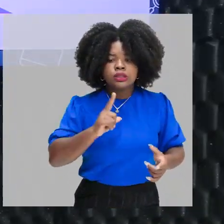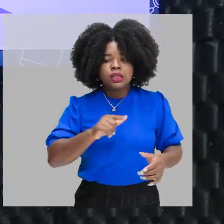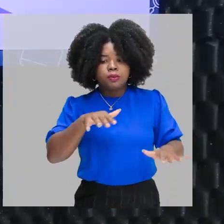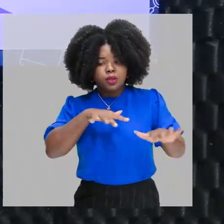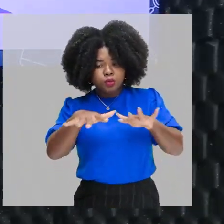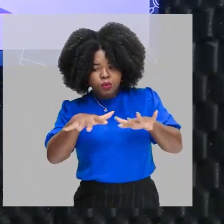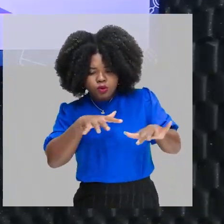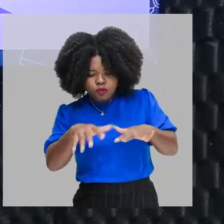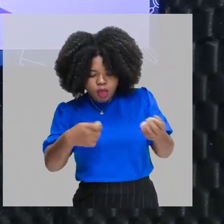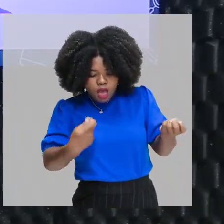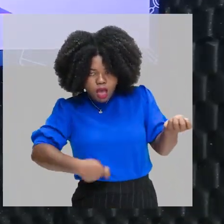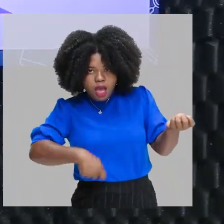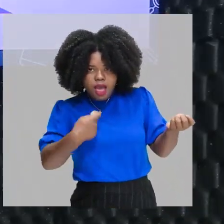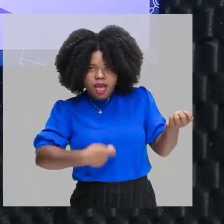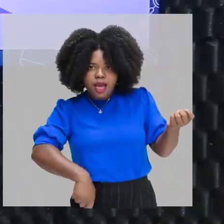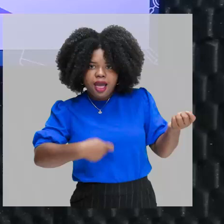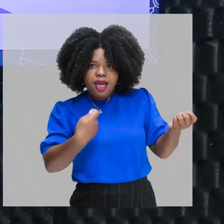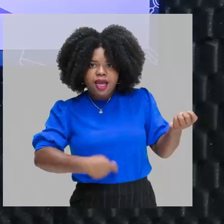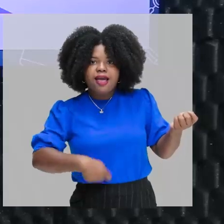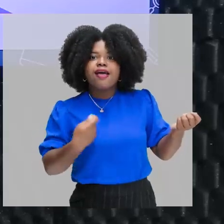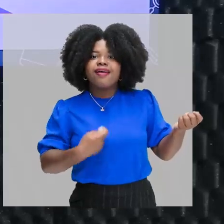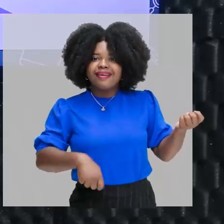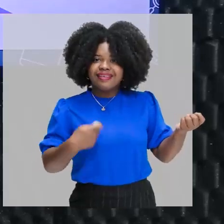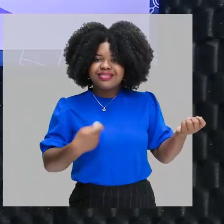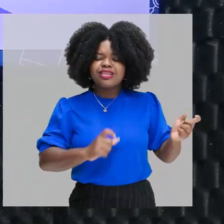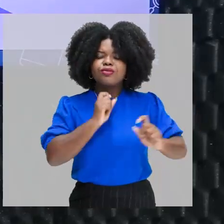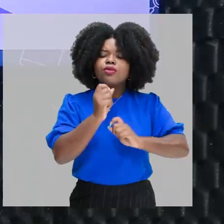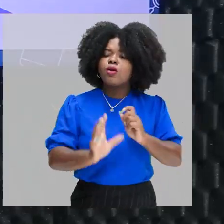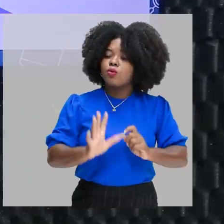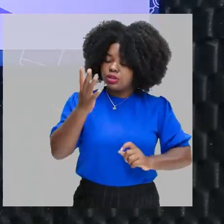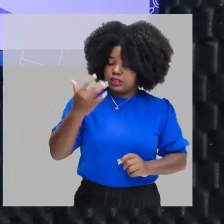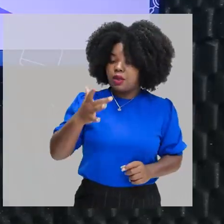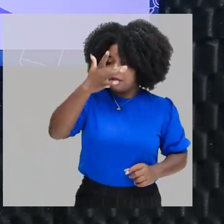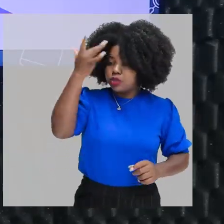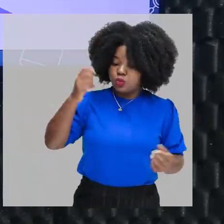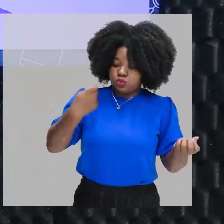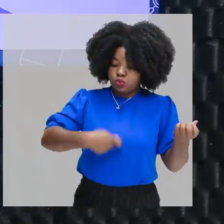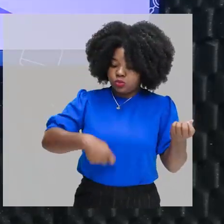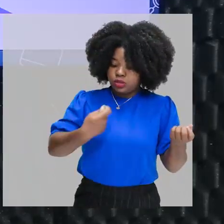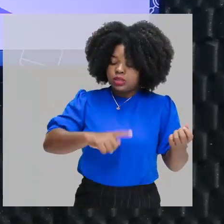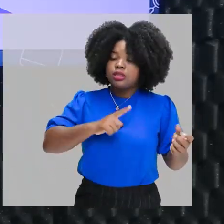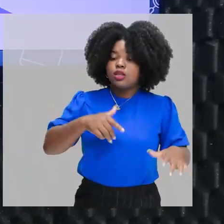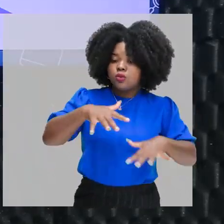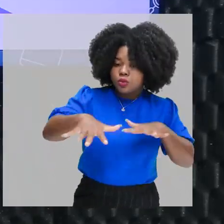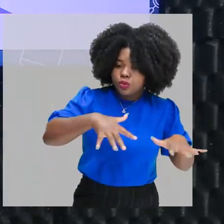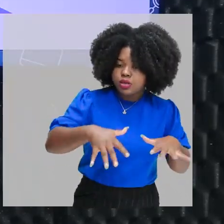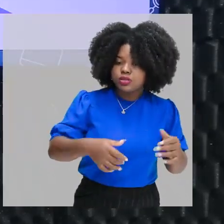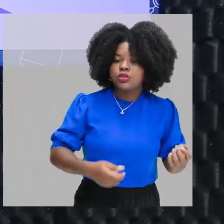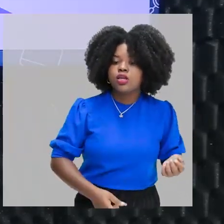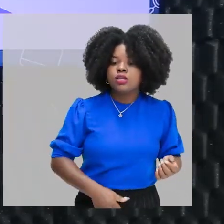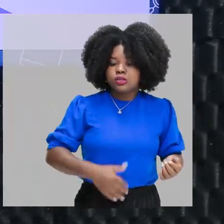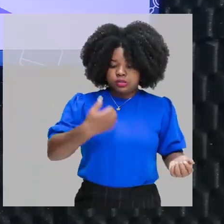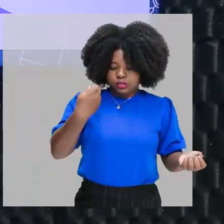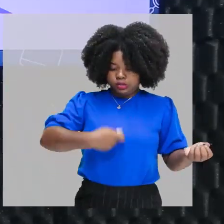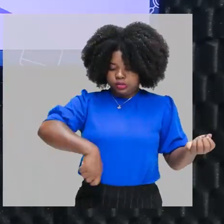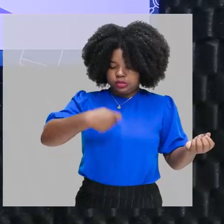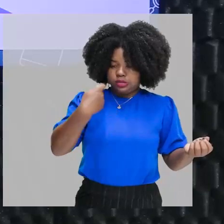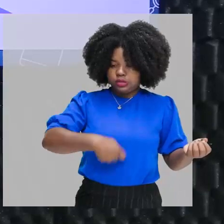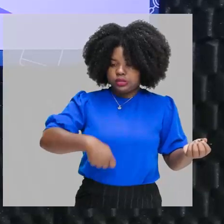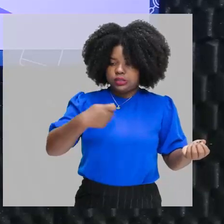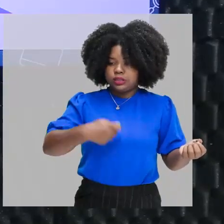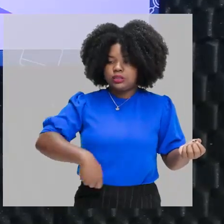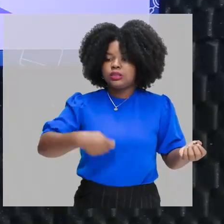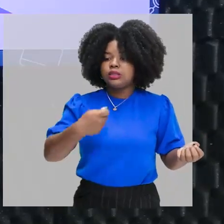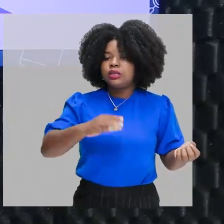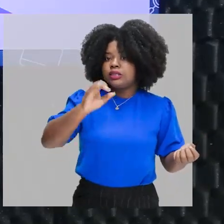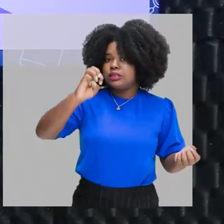movimento do violão. Tá? Então, o que acontece quando a pessoa vai tocar o violão? Ela faz aquele movimento de cima para baixo, com a mão, certo?